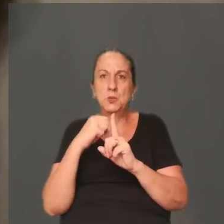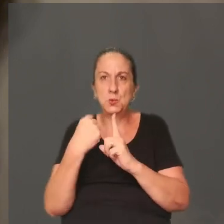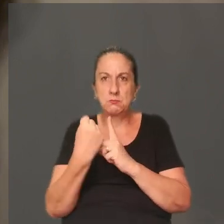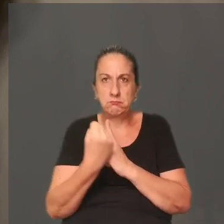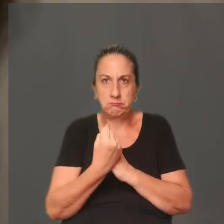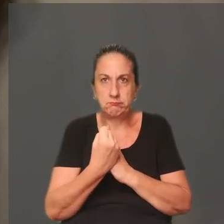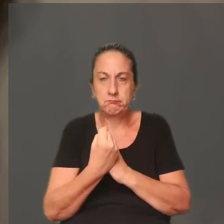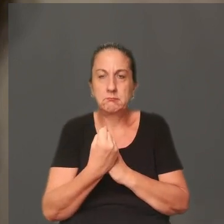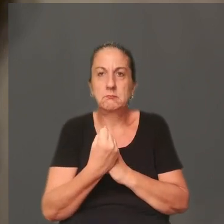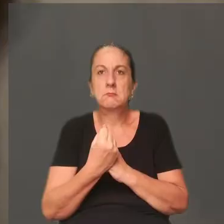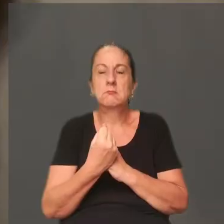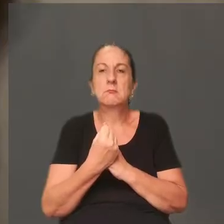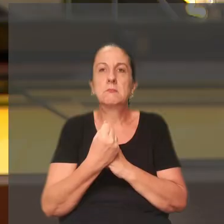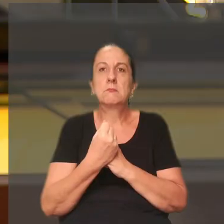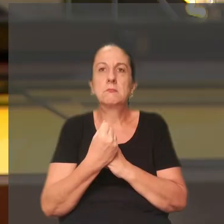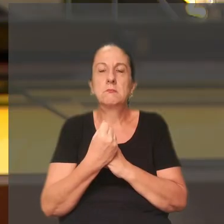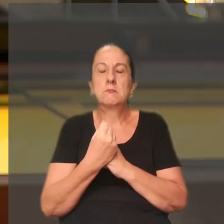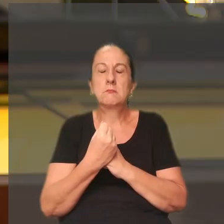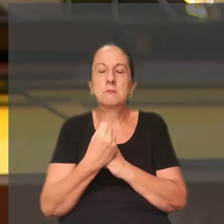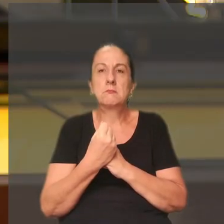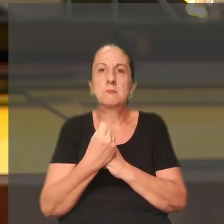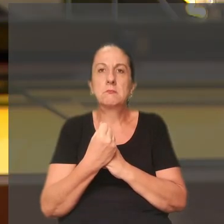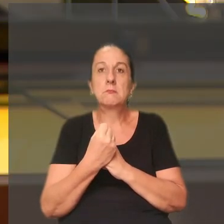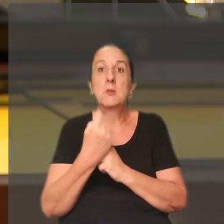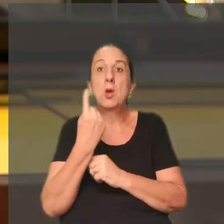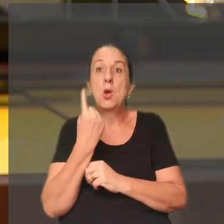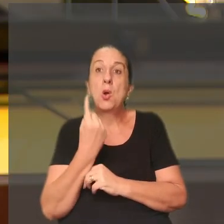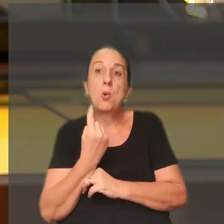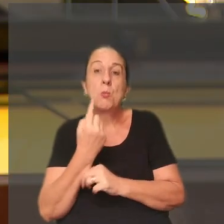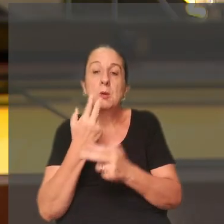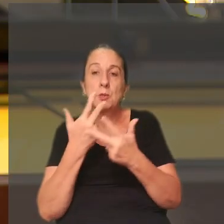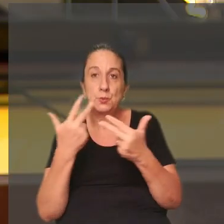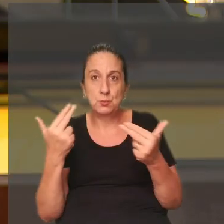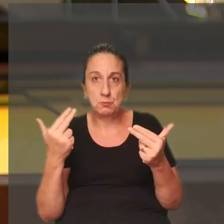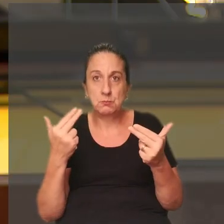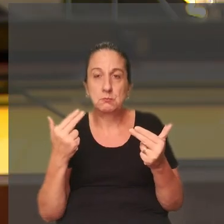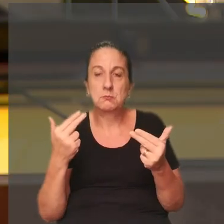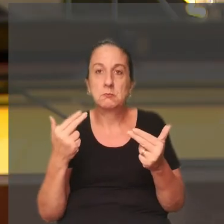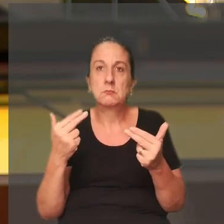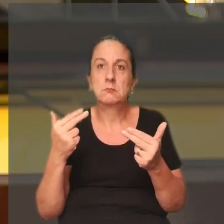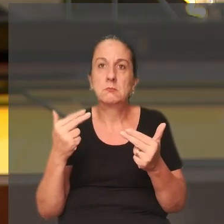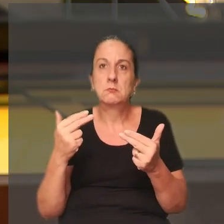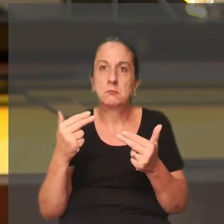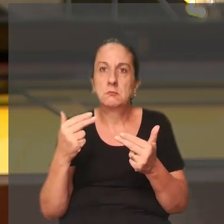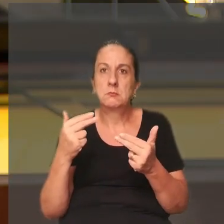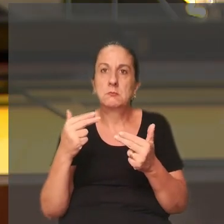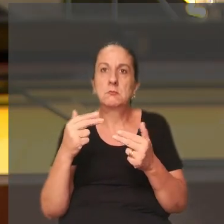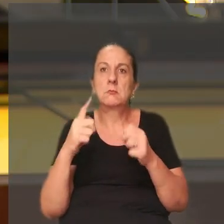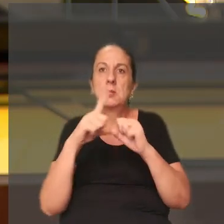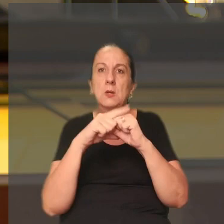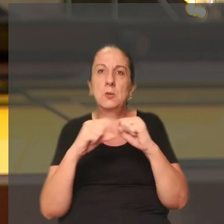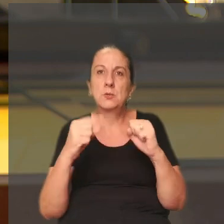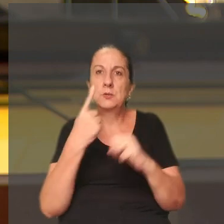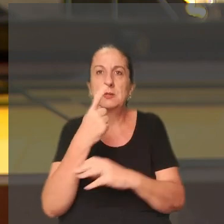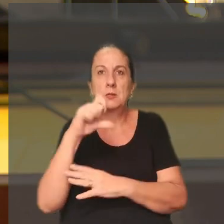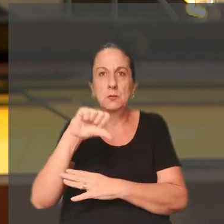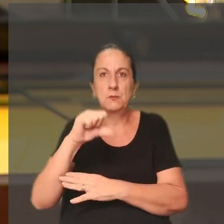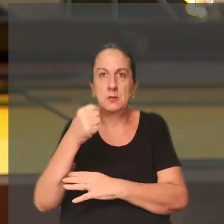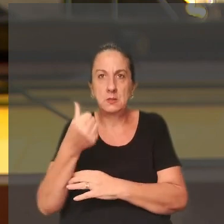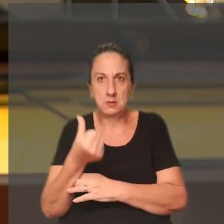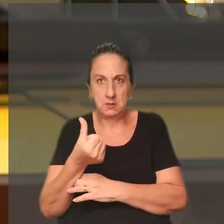enfim, social. E num dos dispositivos, o